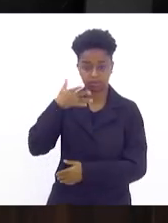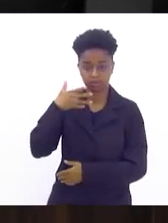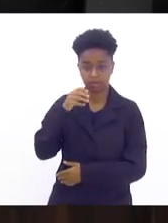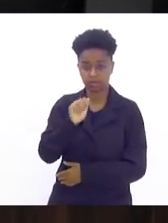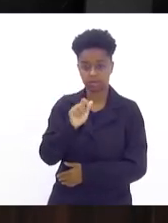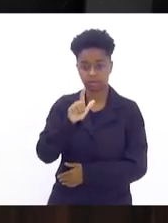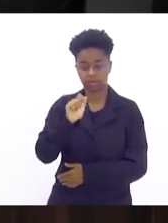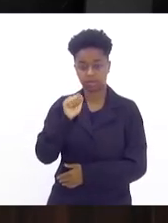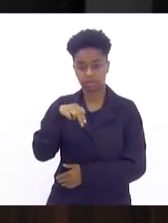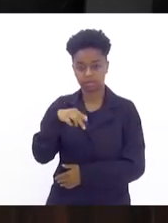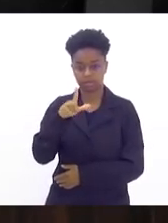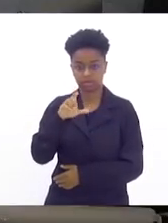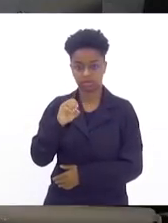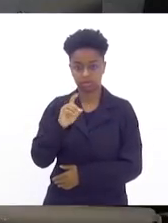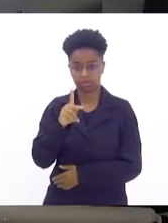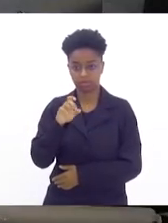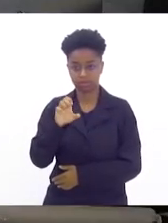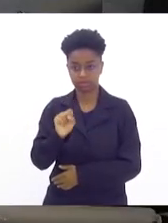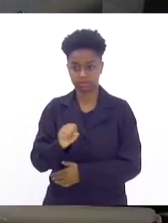Alan Lopes